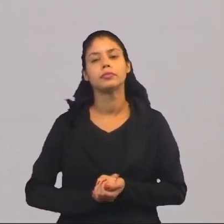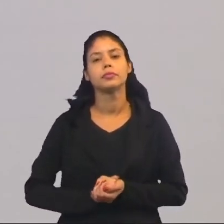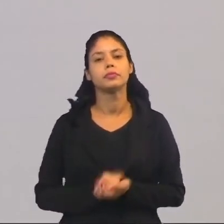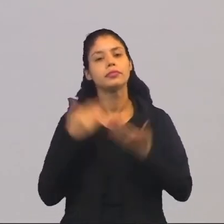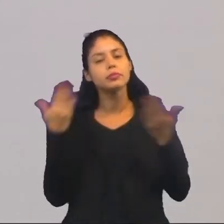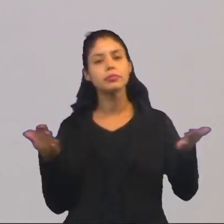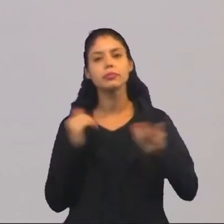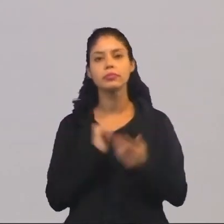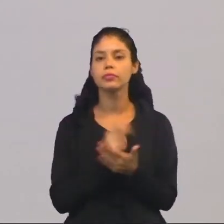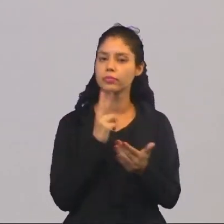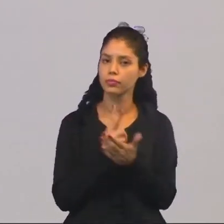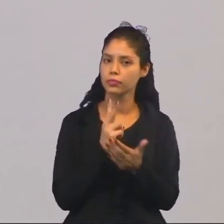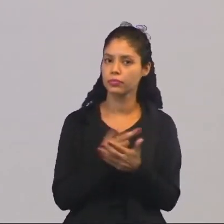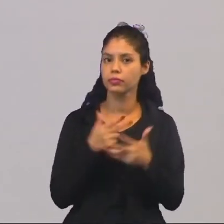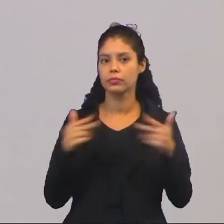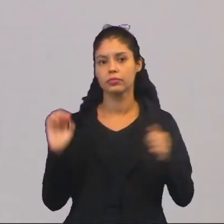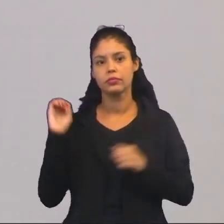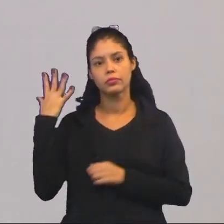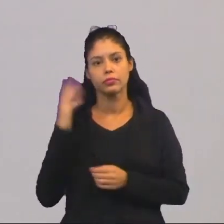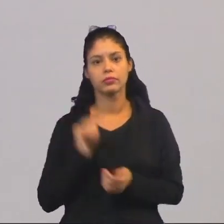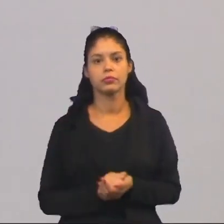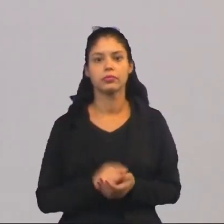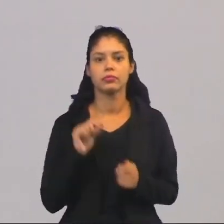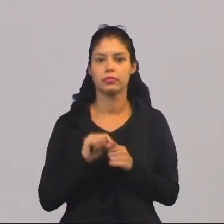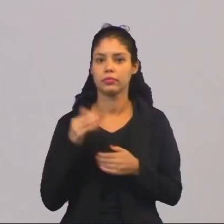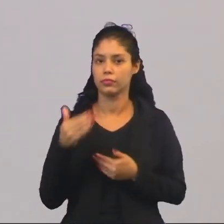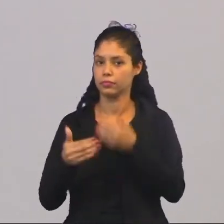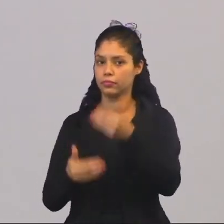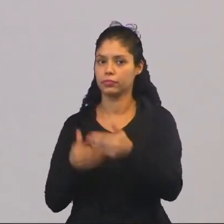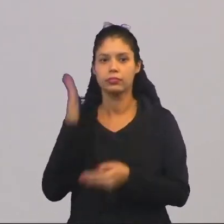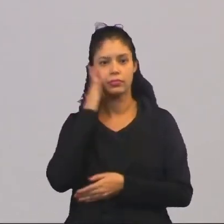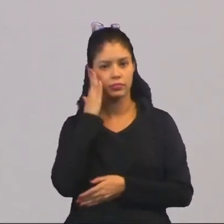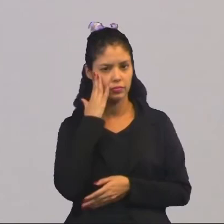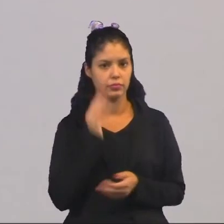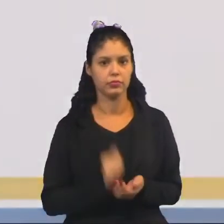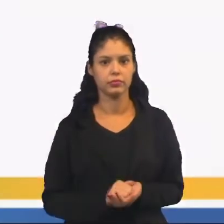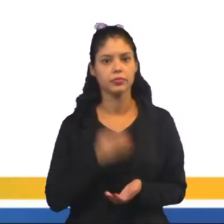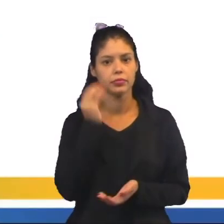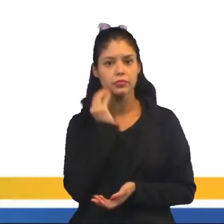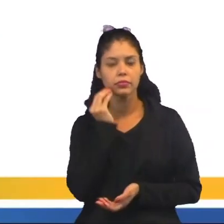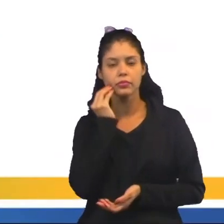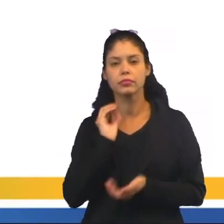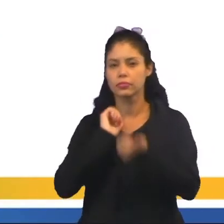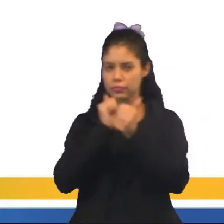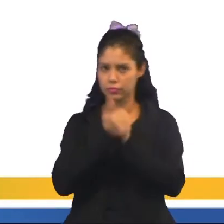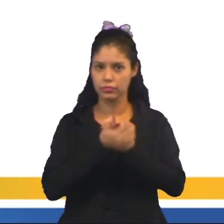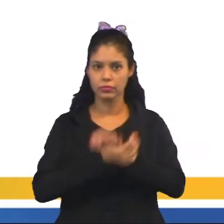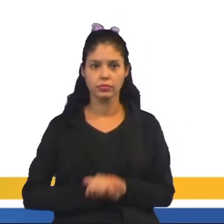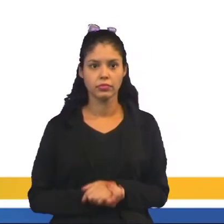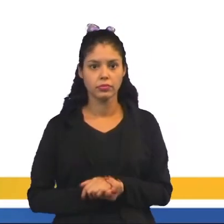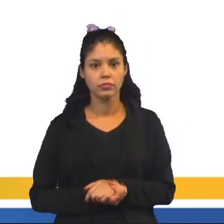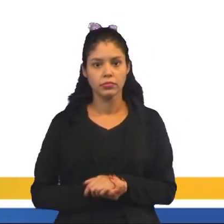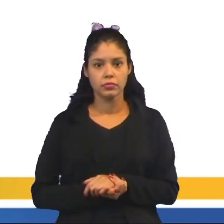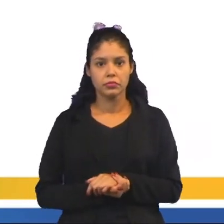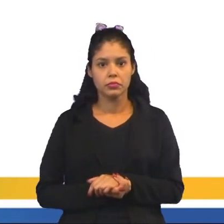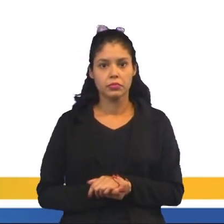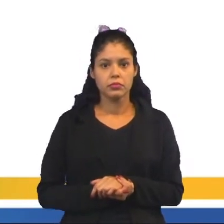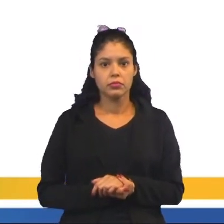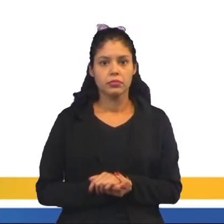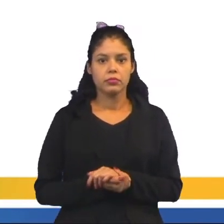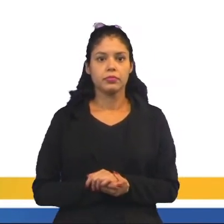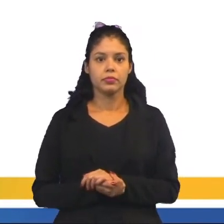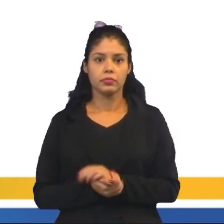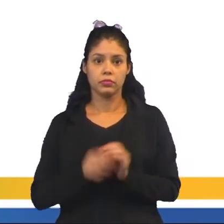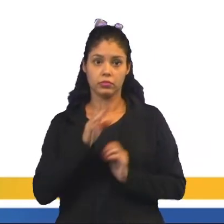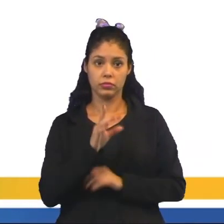Então, isso são coisas que a gente, com o tempo, vai entendendo e vai tentando se adaptar. O tal